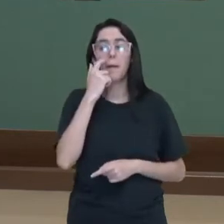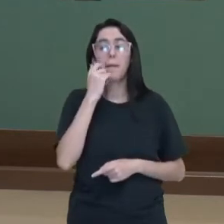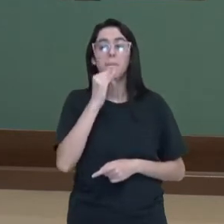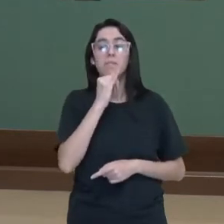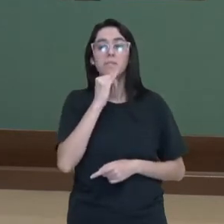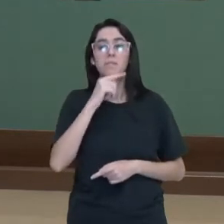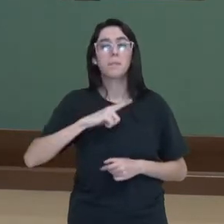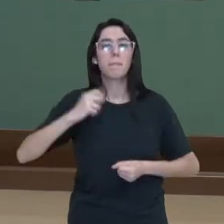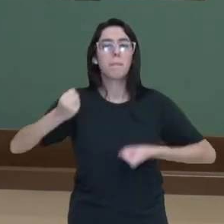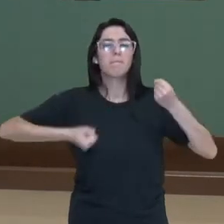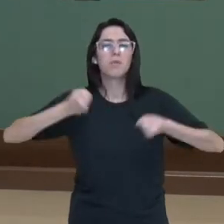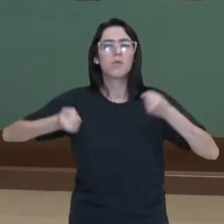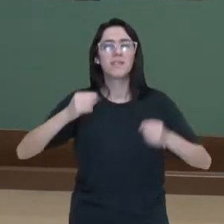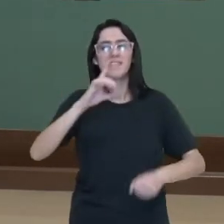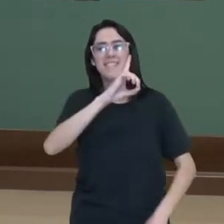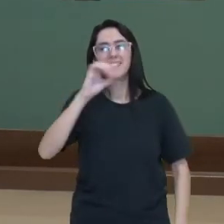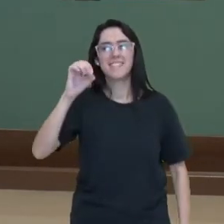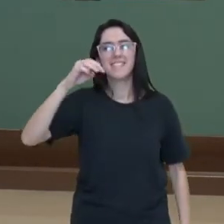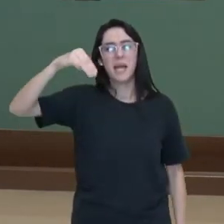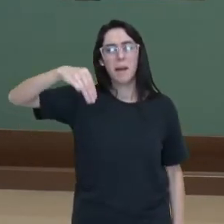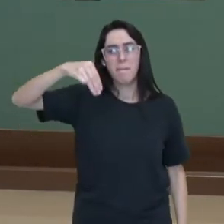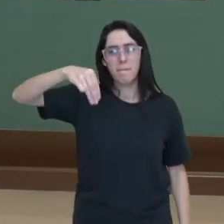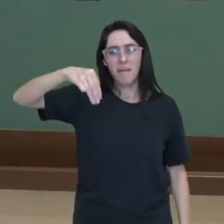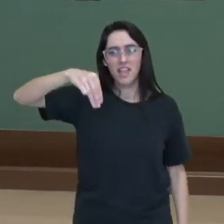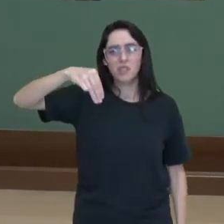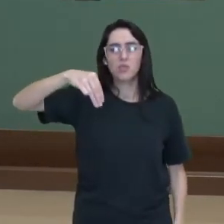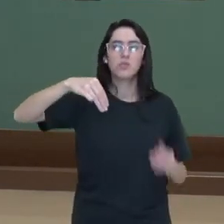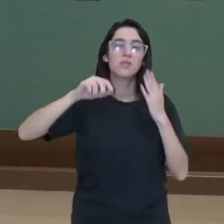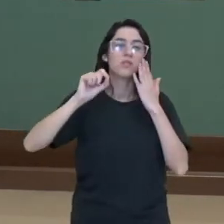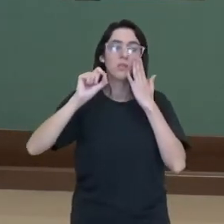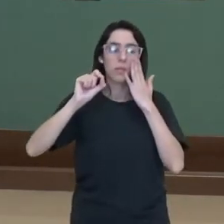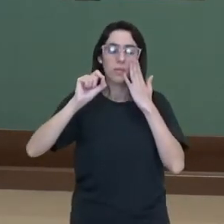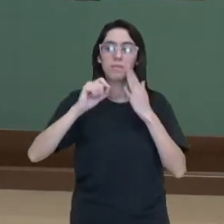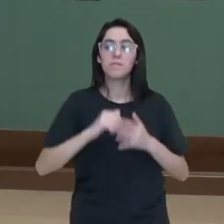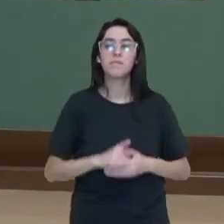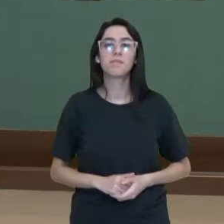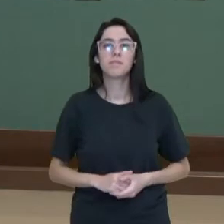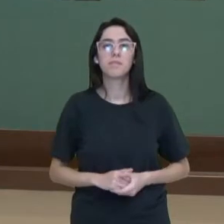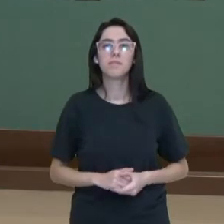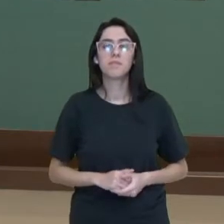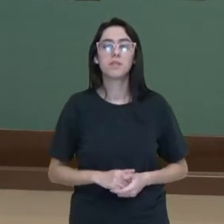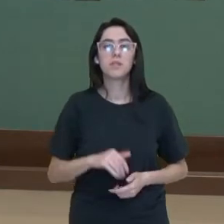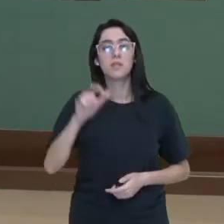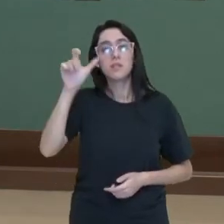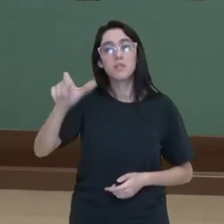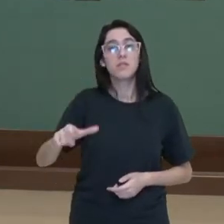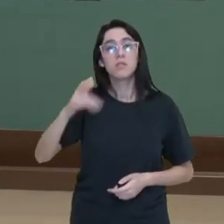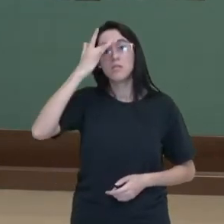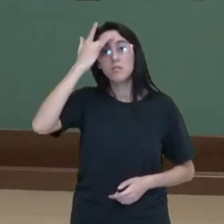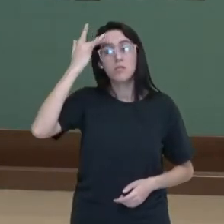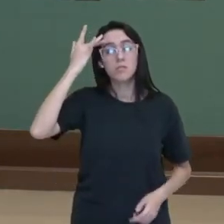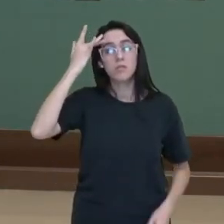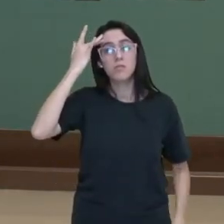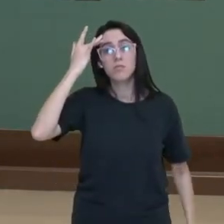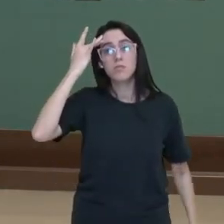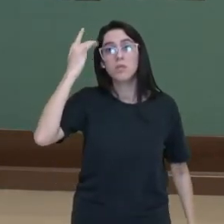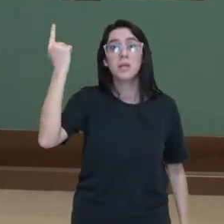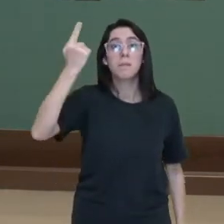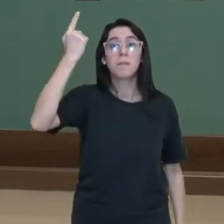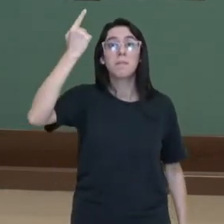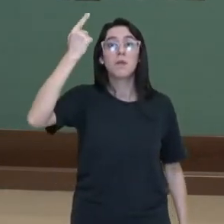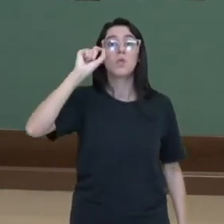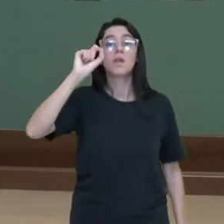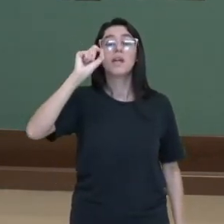dos 100 metros rasos, né? Quem é o recordista, né? O homem,